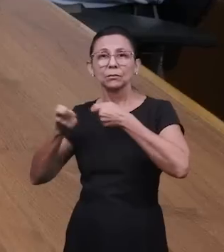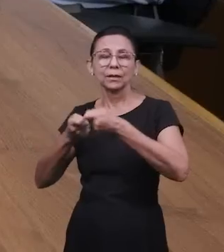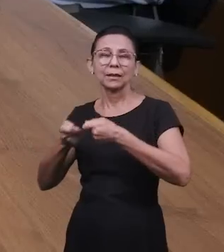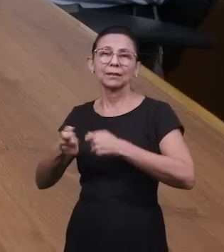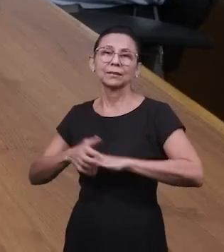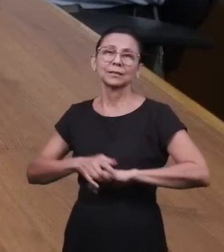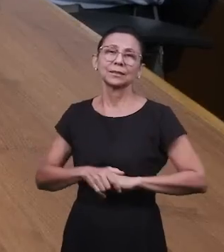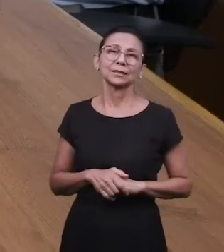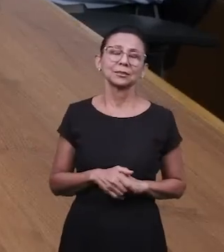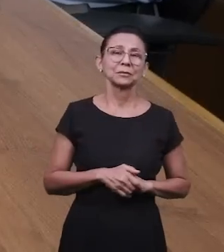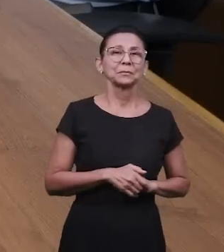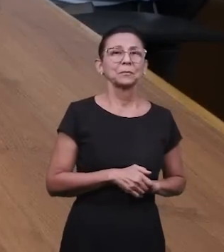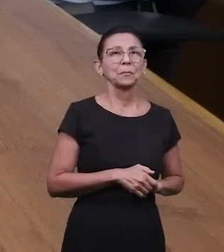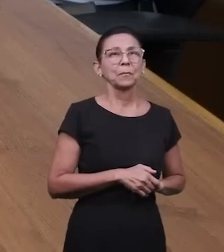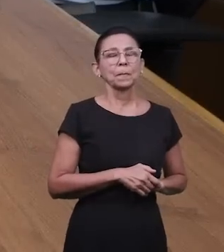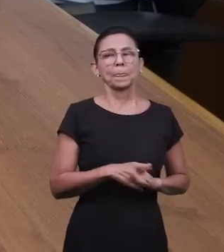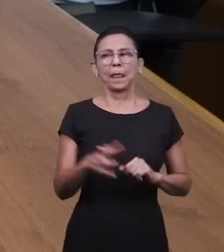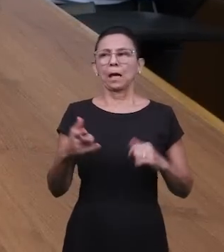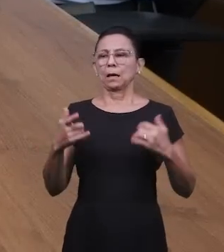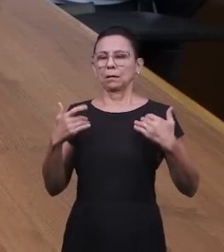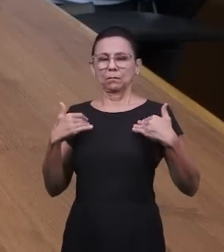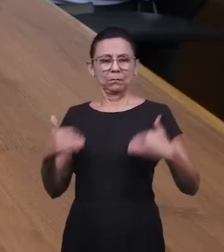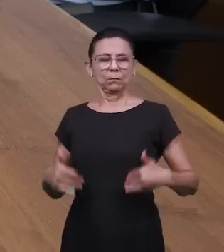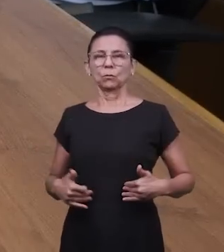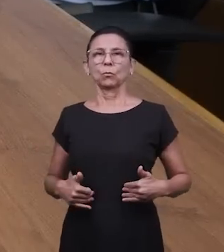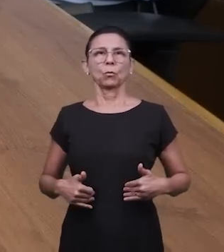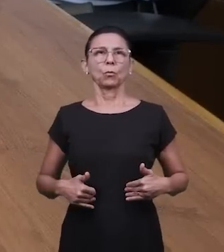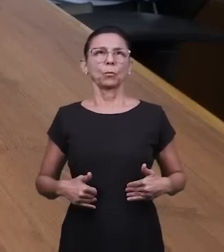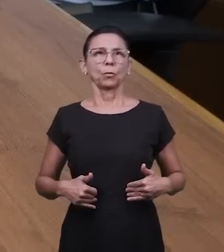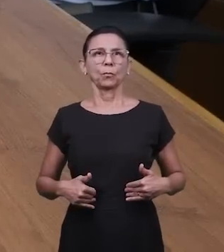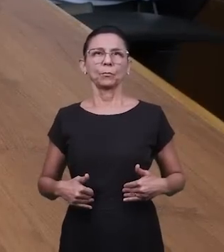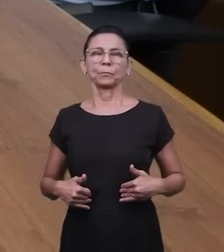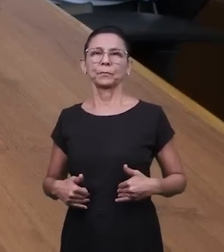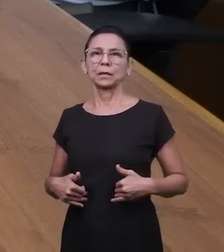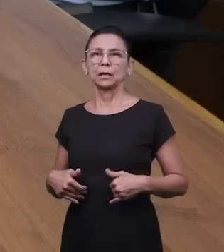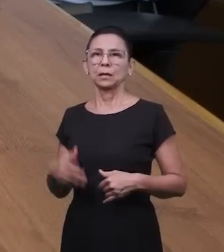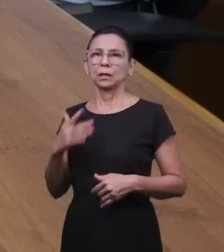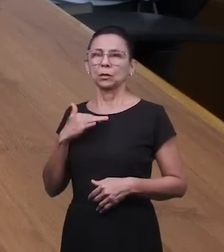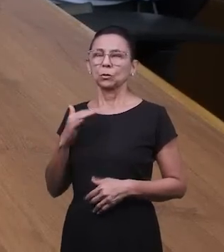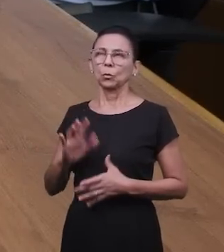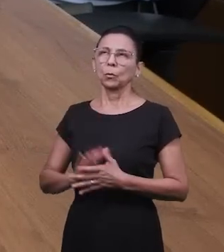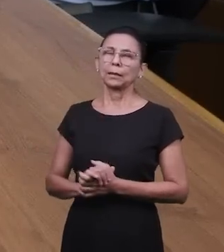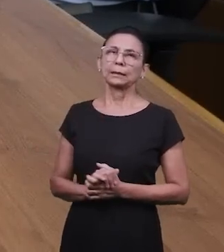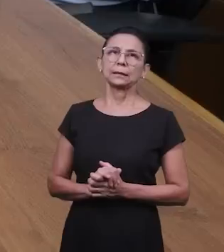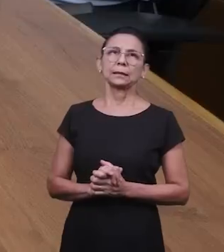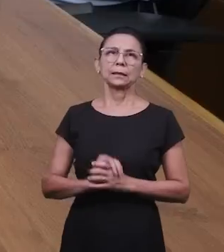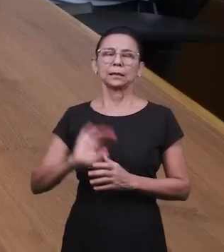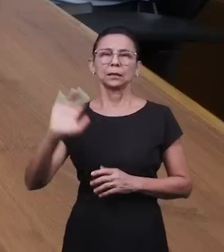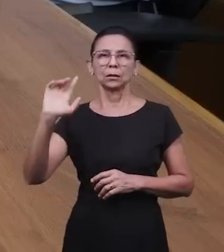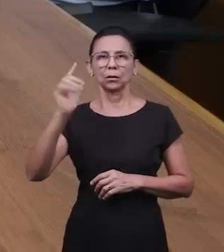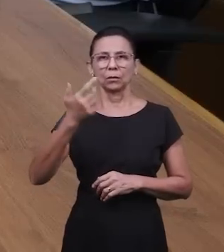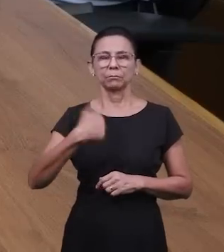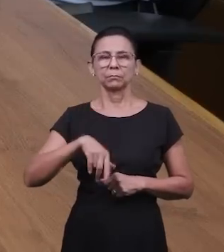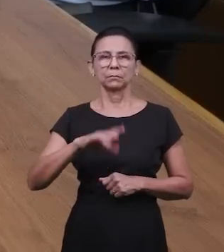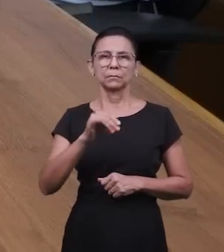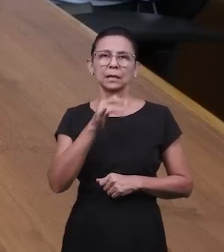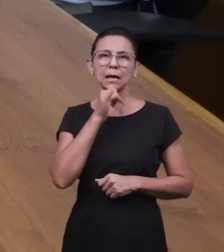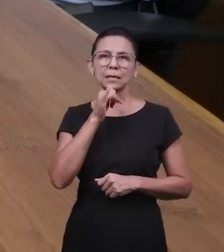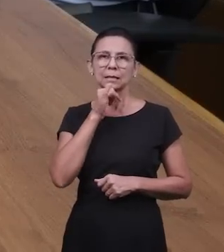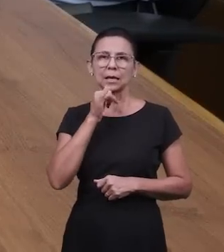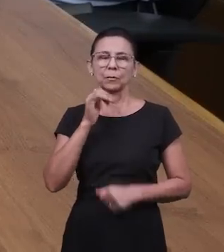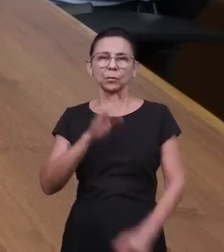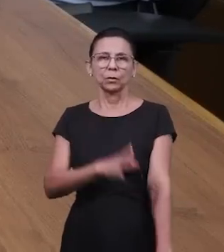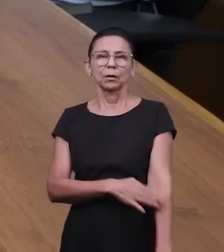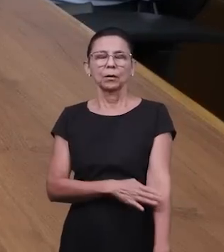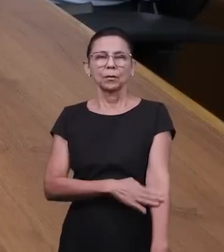está fazendo no corpo. Então, quando você fala de um corpo, se eu estou aqui fazendo um gesto, esse comando